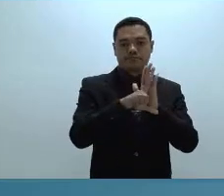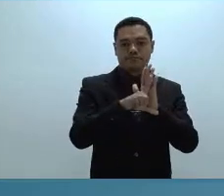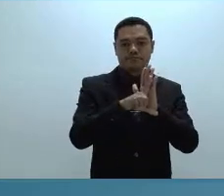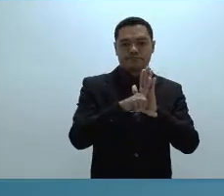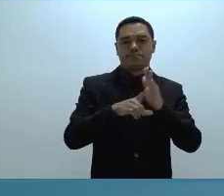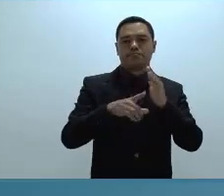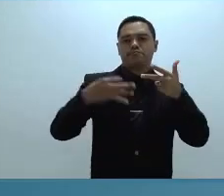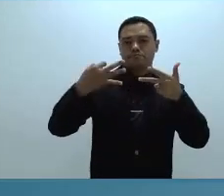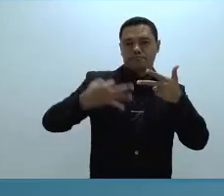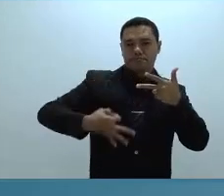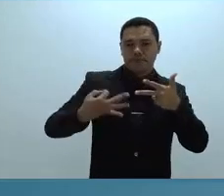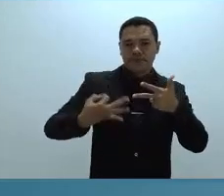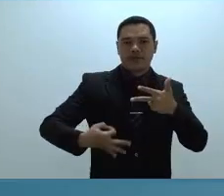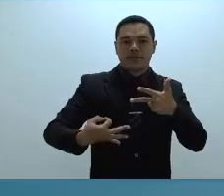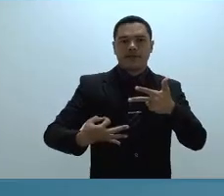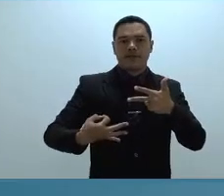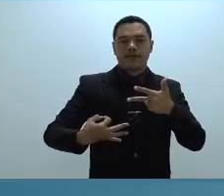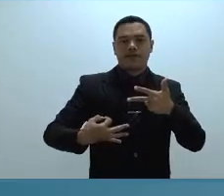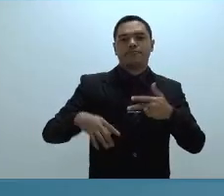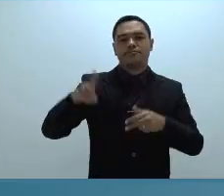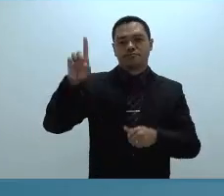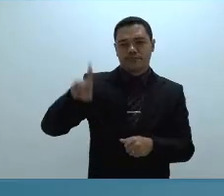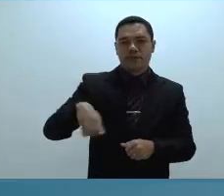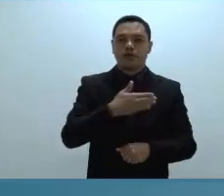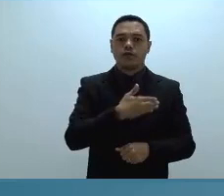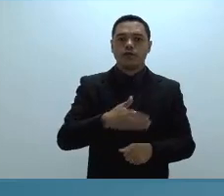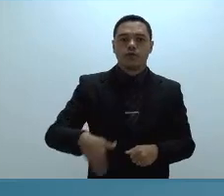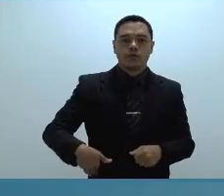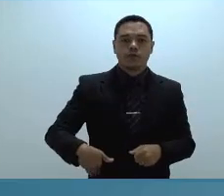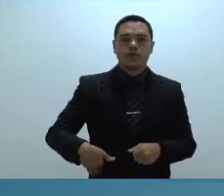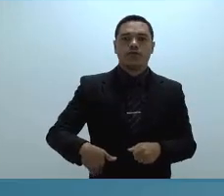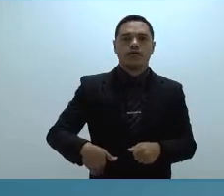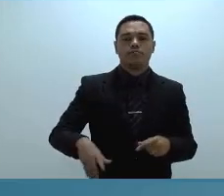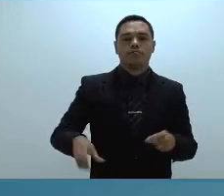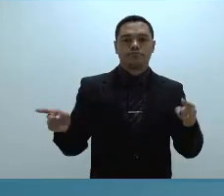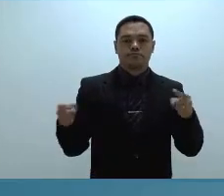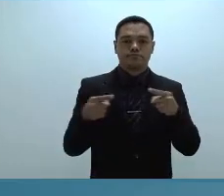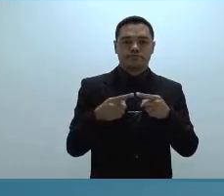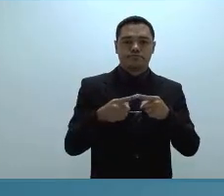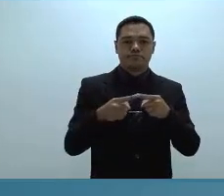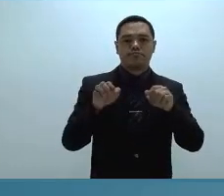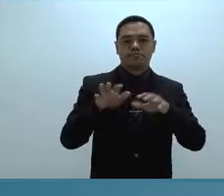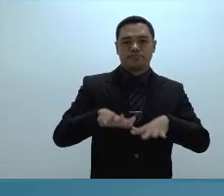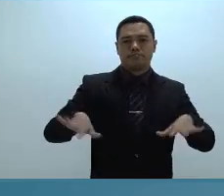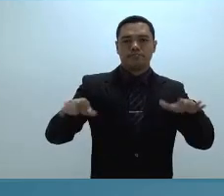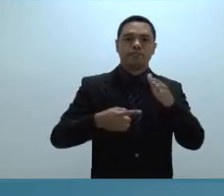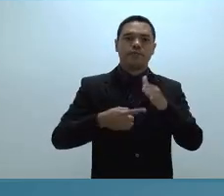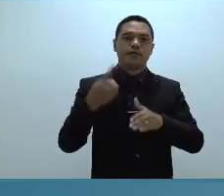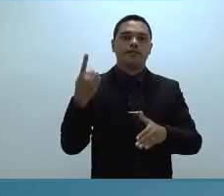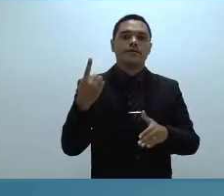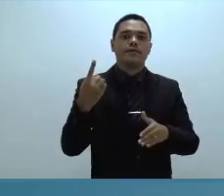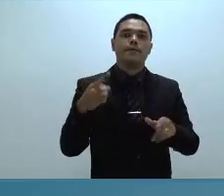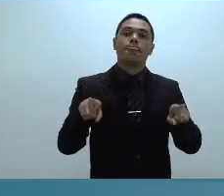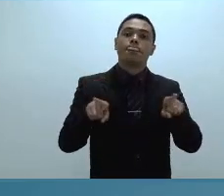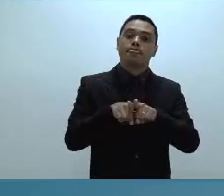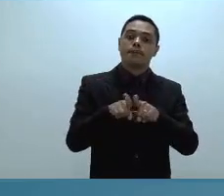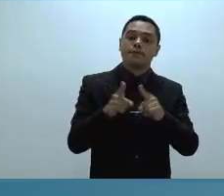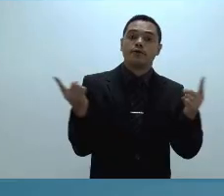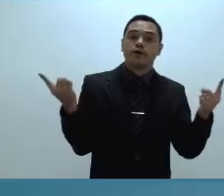público, é de direito público e própria da competência da primeira seção. Cito também o conflito de